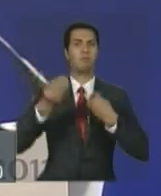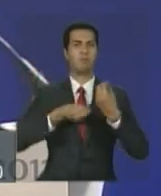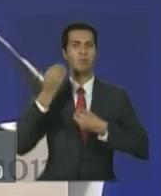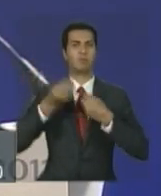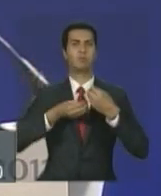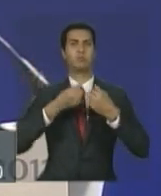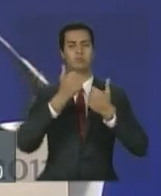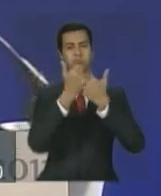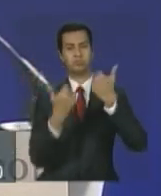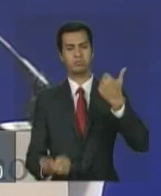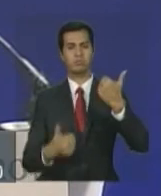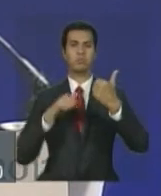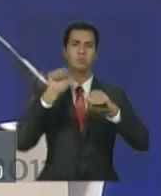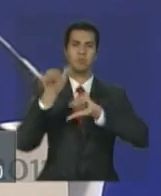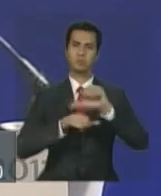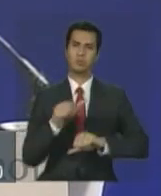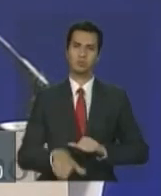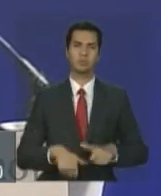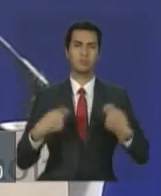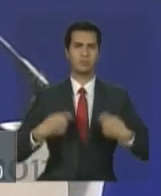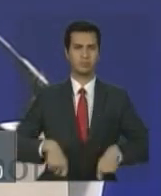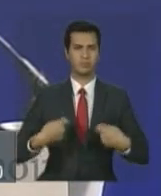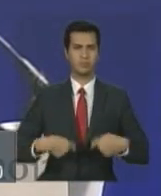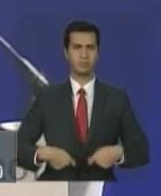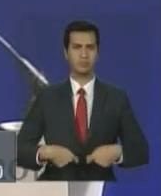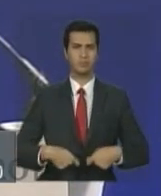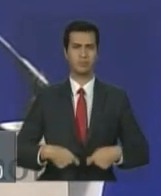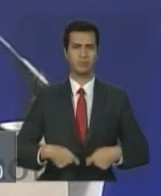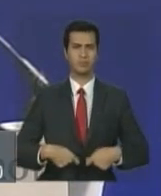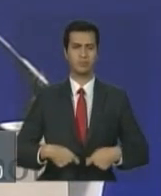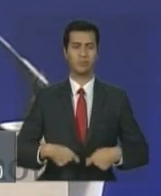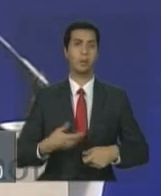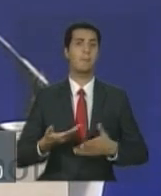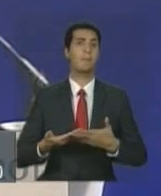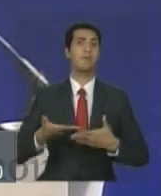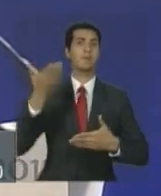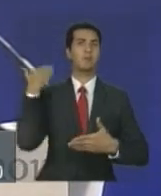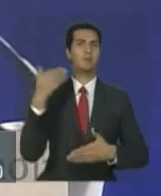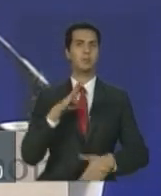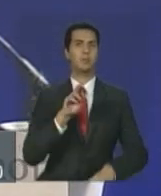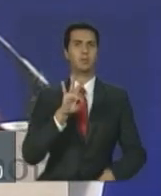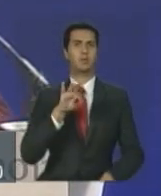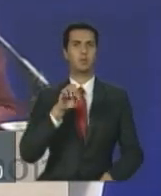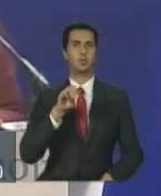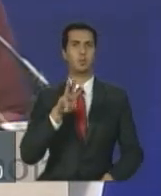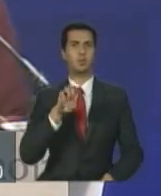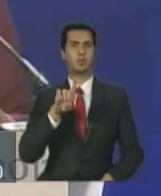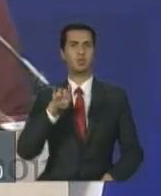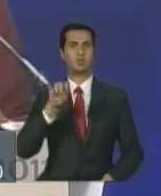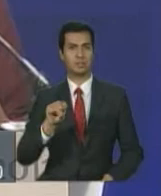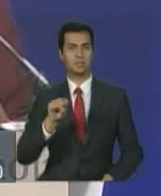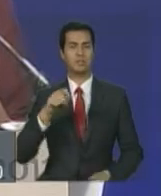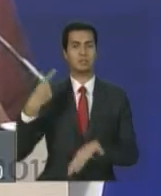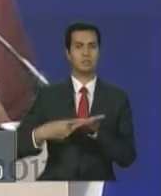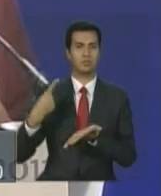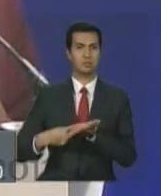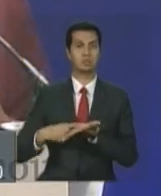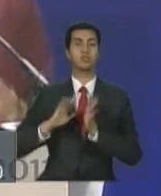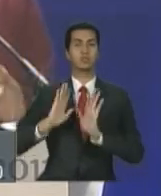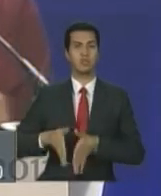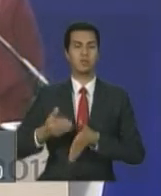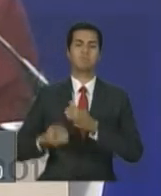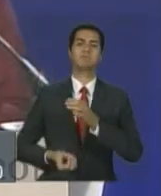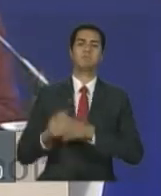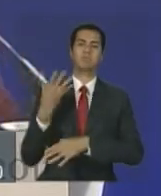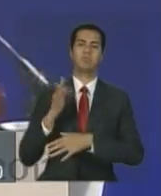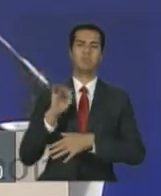correlação de forças, que não é a mesma de Bretton Woods, que mudou. Então, isso tinha de estar expresso na governança